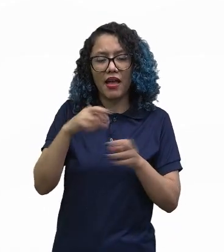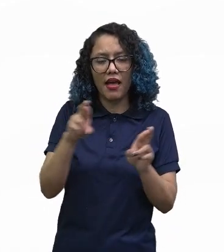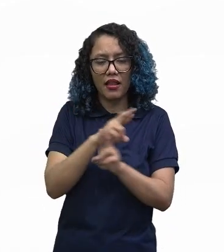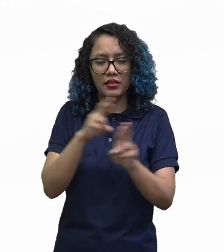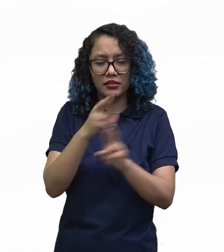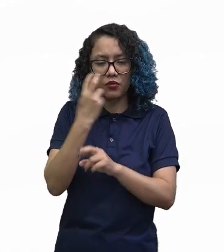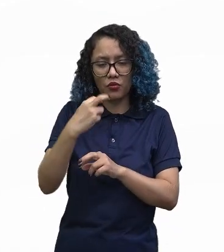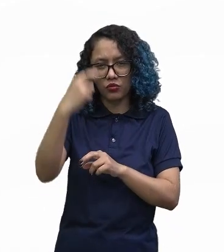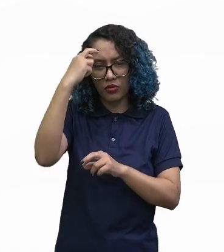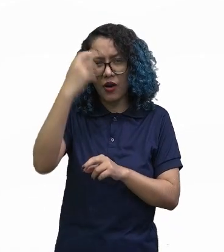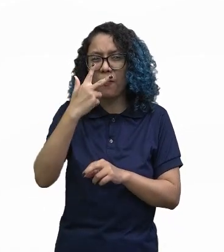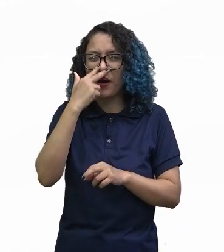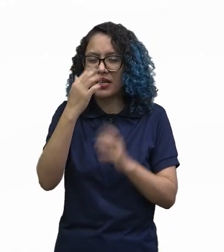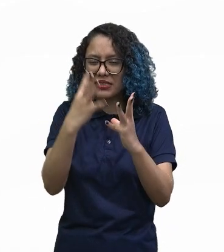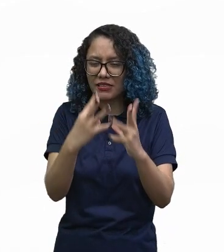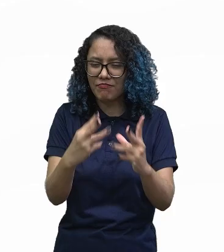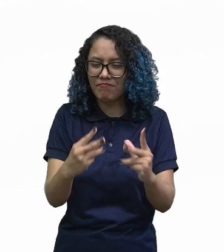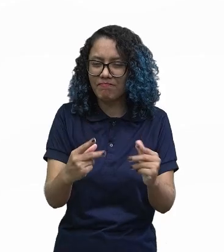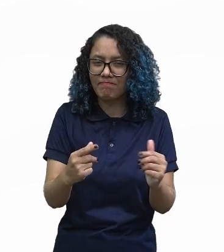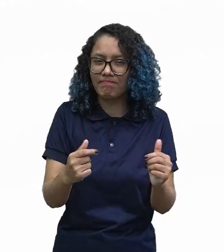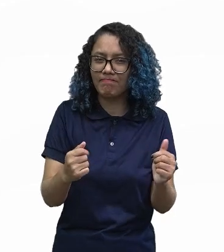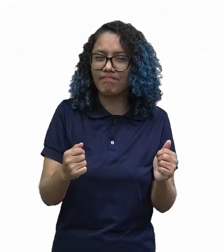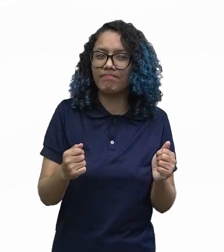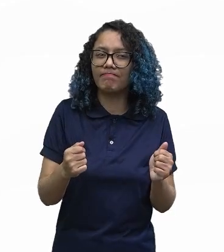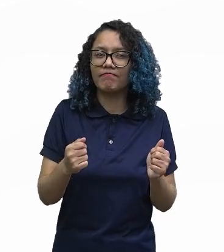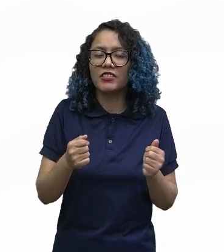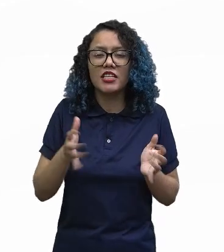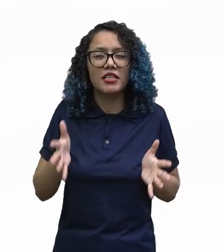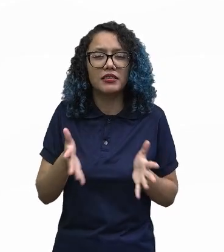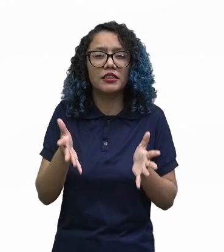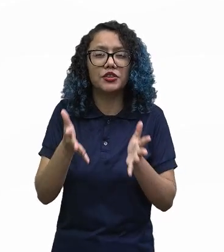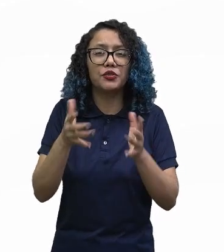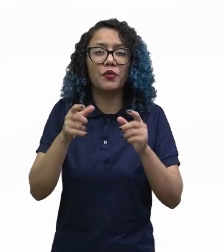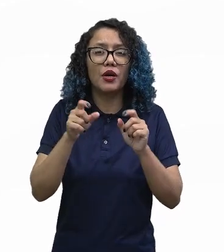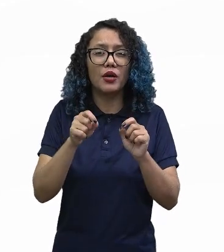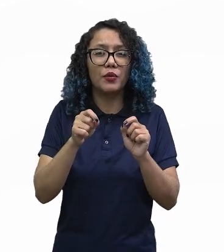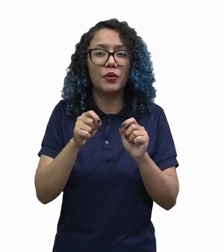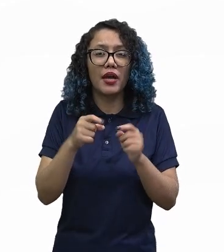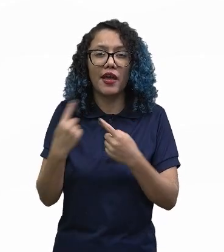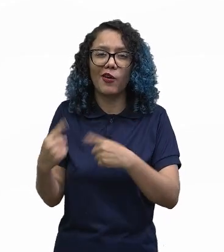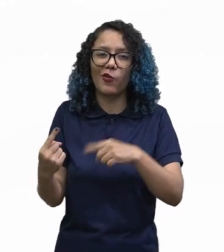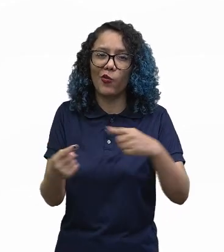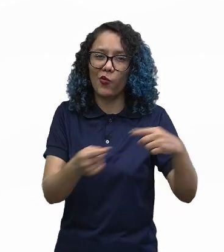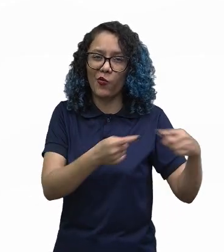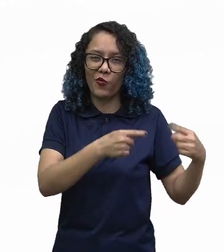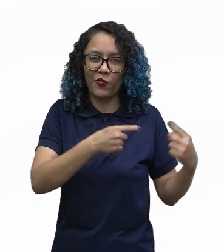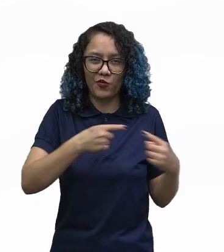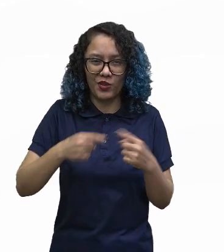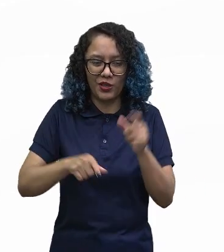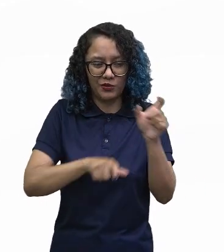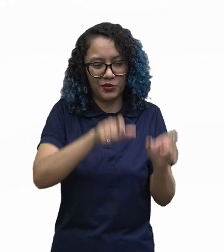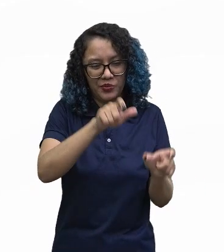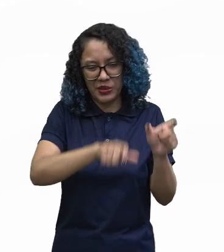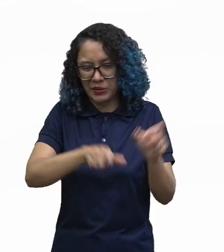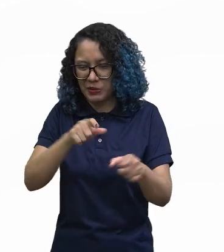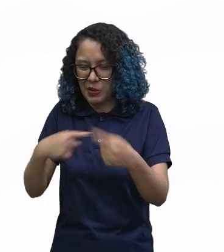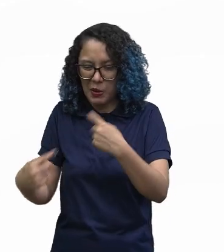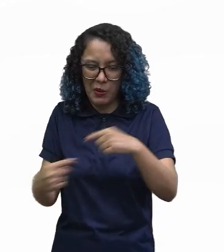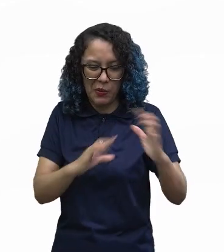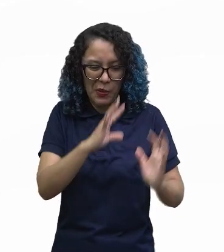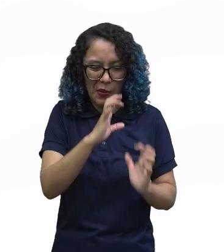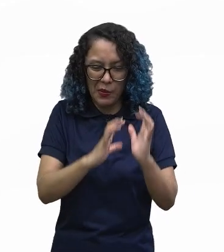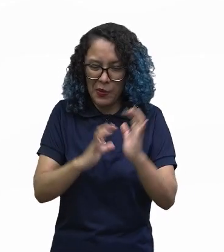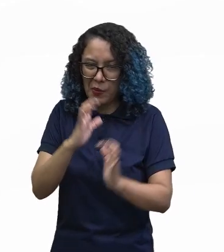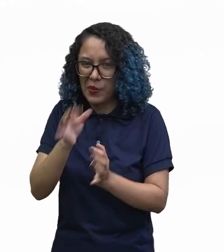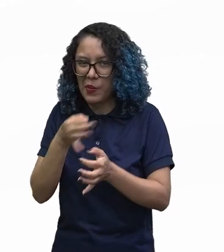se perdendo, promovendo cada vez mais os conflitos entre as pessoas, né, que